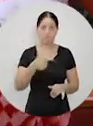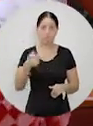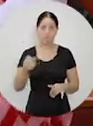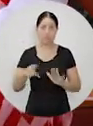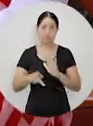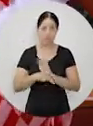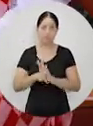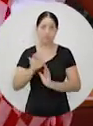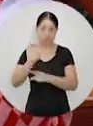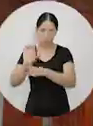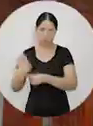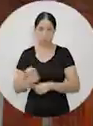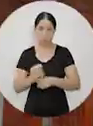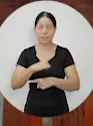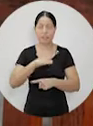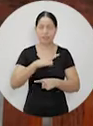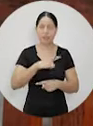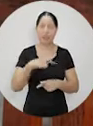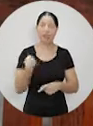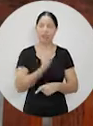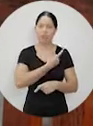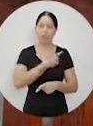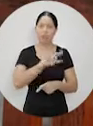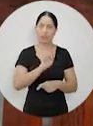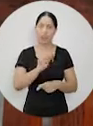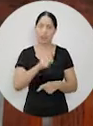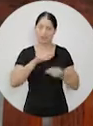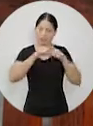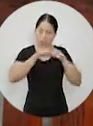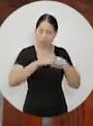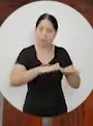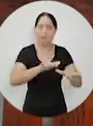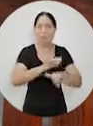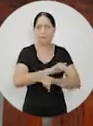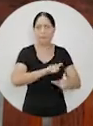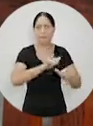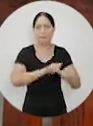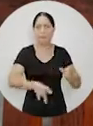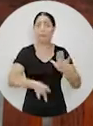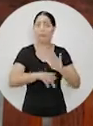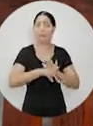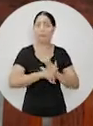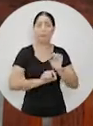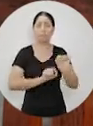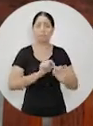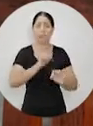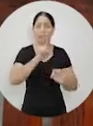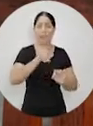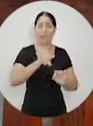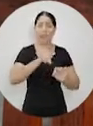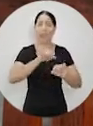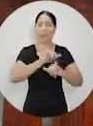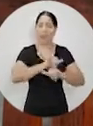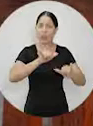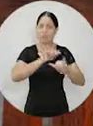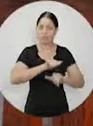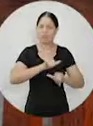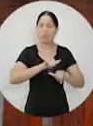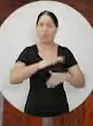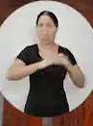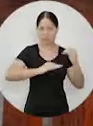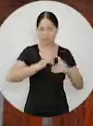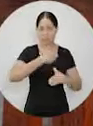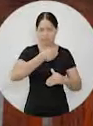né, nos 27 estados e nós, a Abrage, vai fazer a parte dela, que é justamente